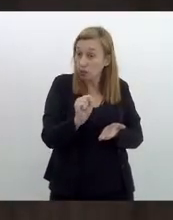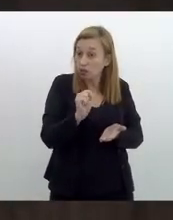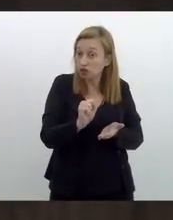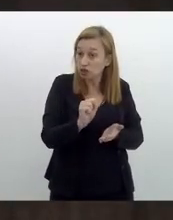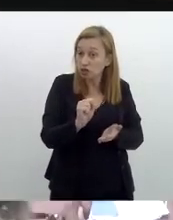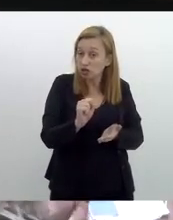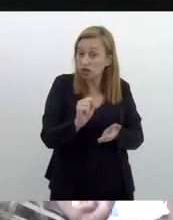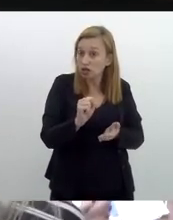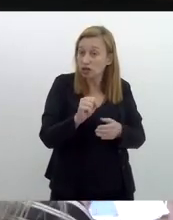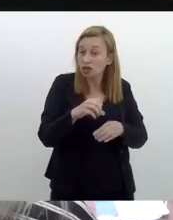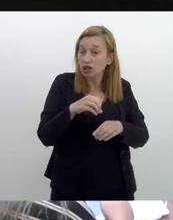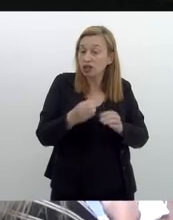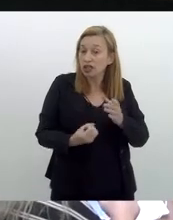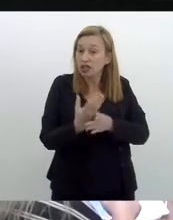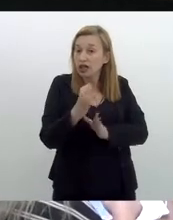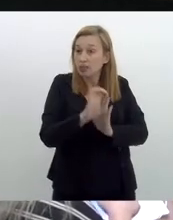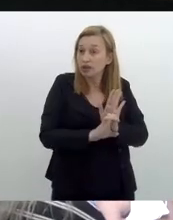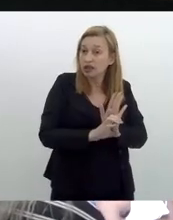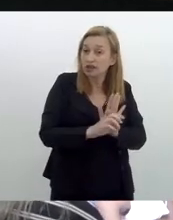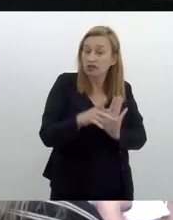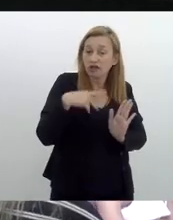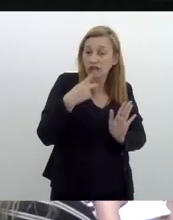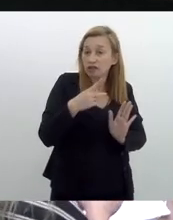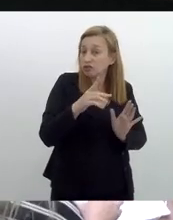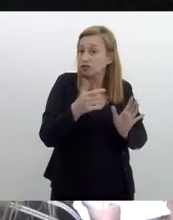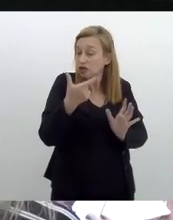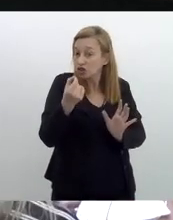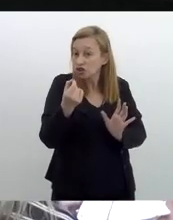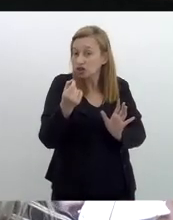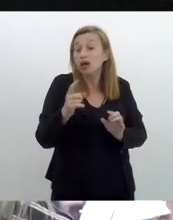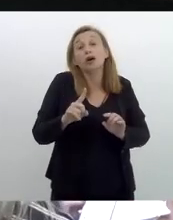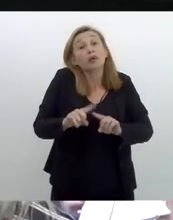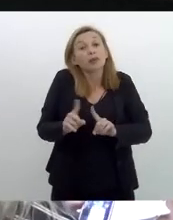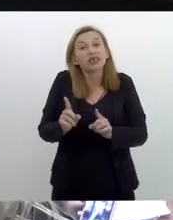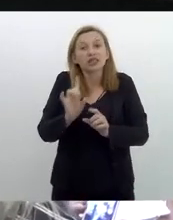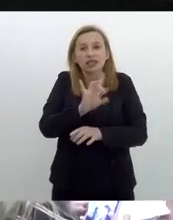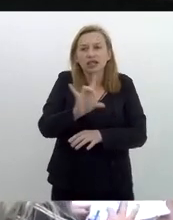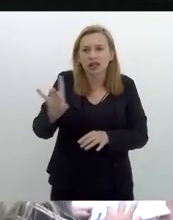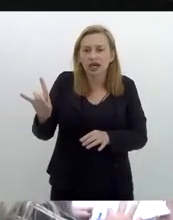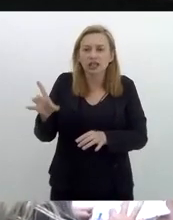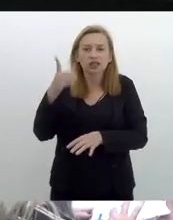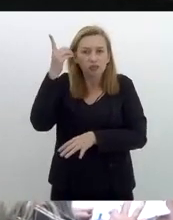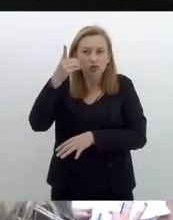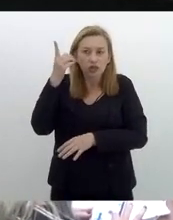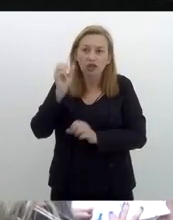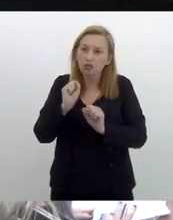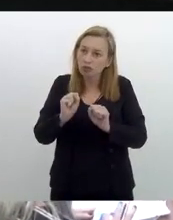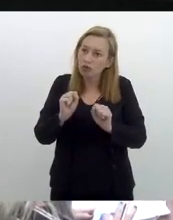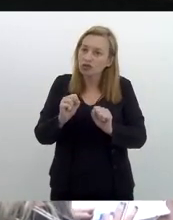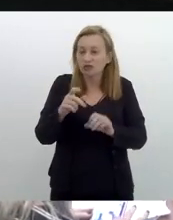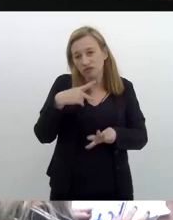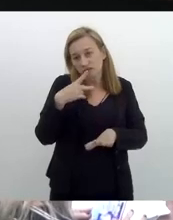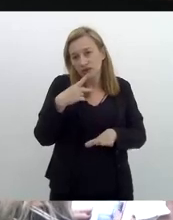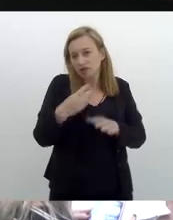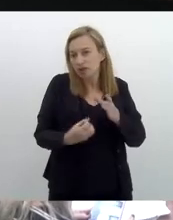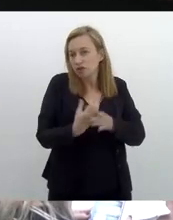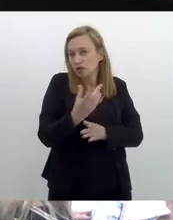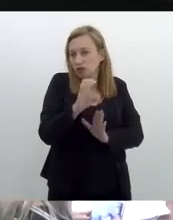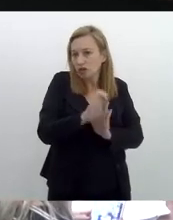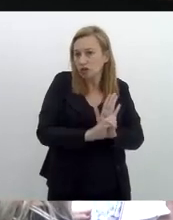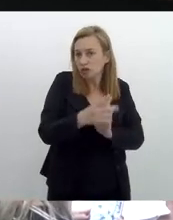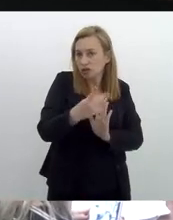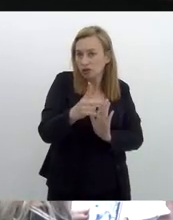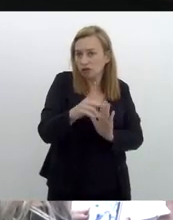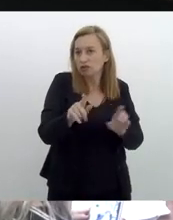cada deputado cada bancada tem sua autonomia pode poderá fazê-lo então podemos destacar os 20 ok faz o